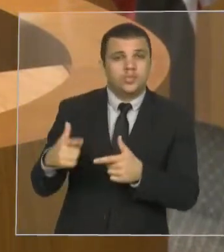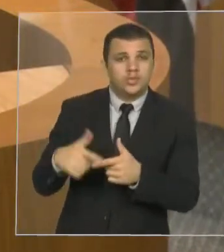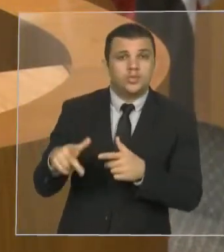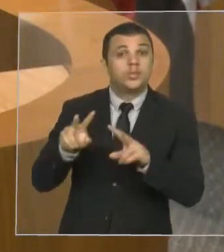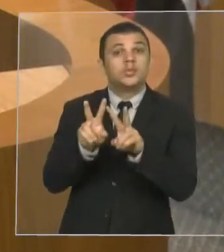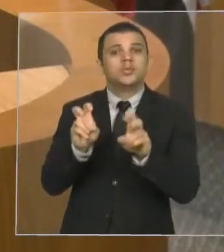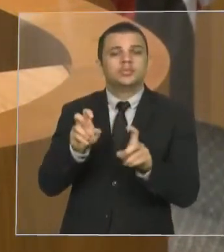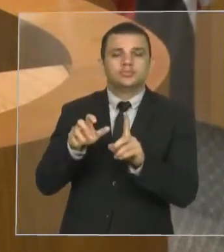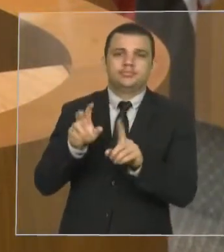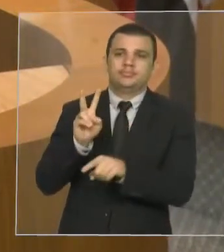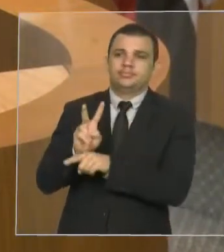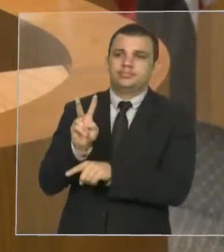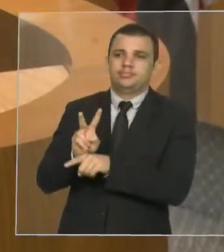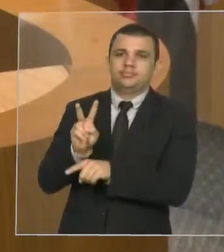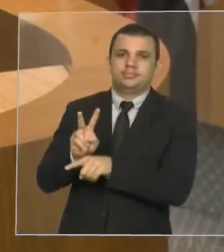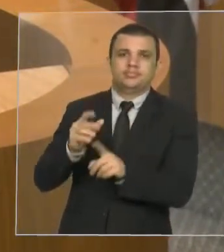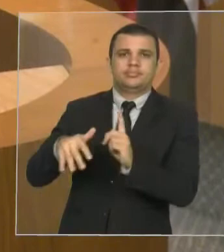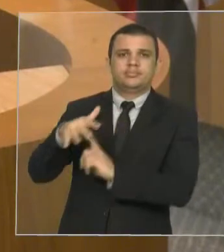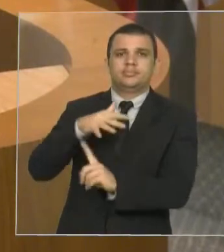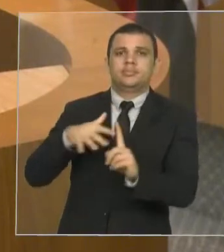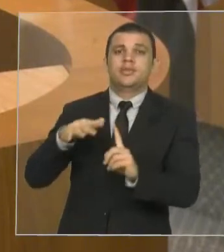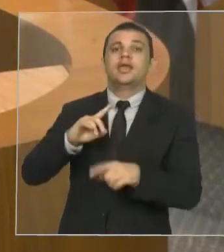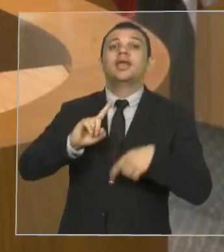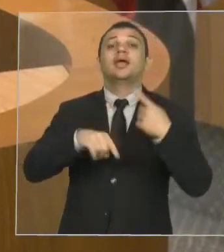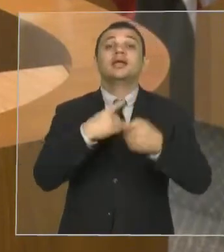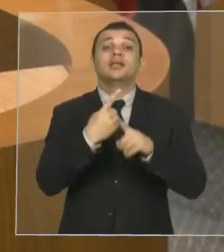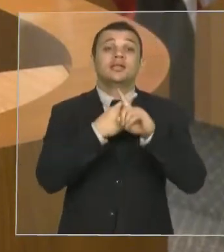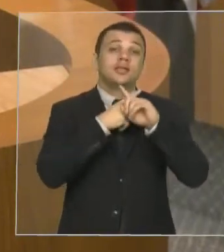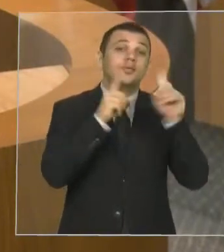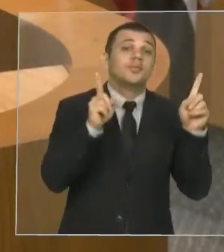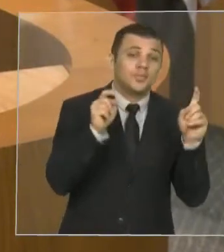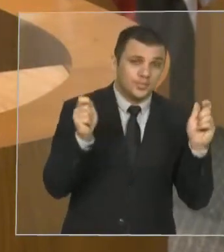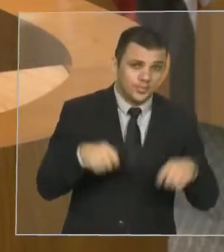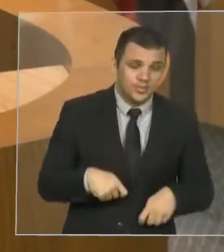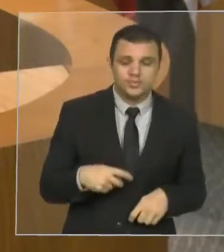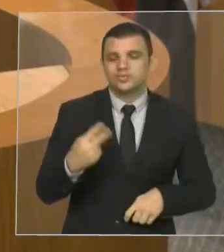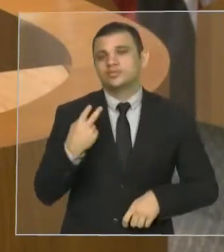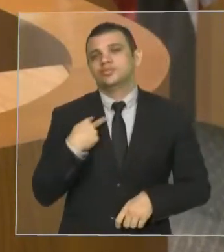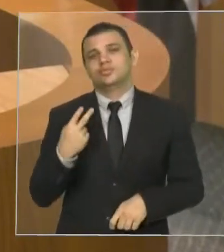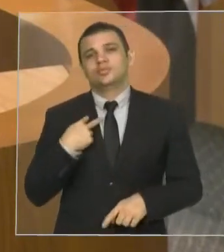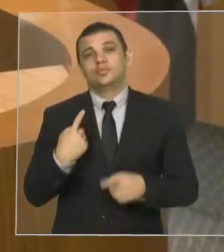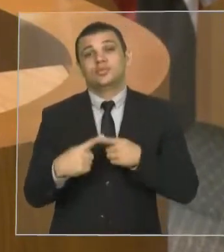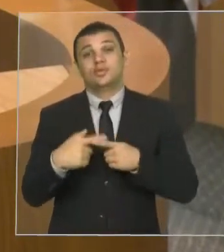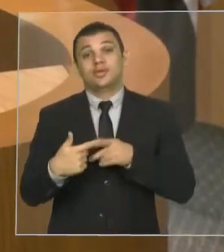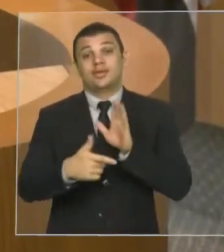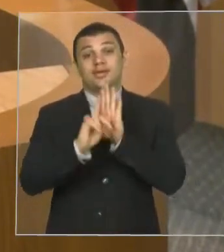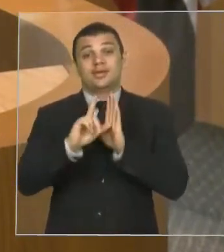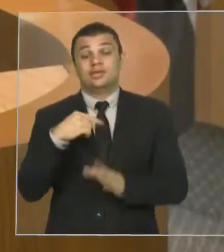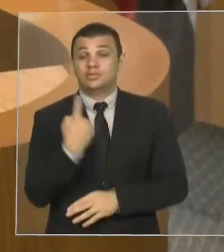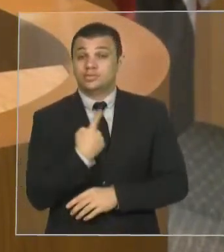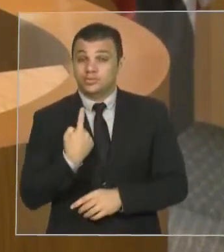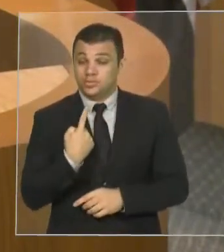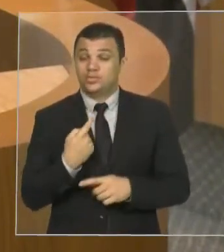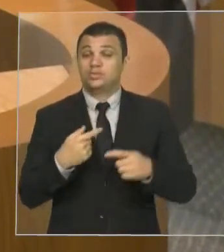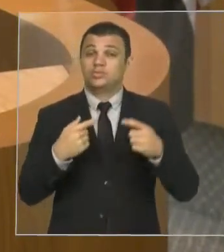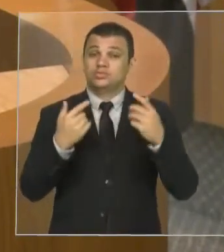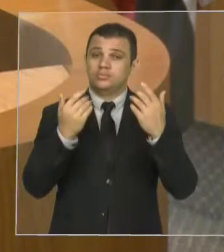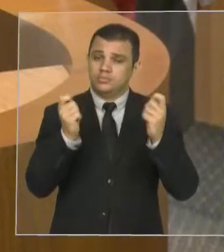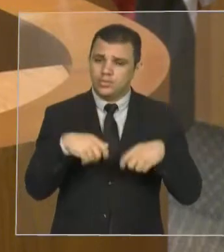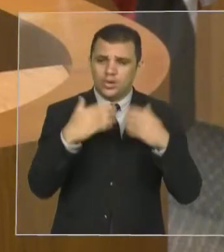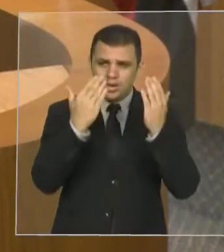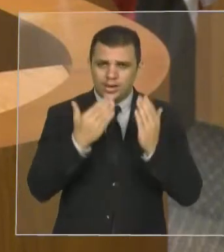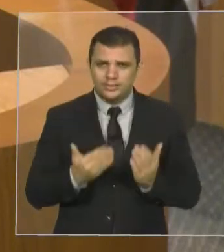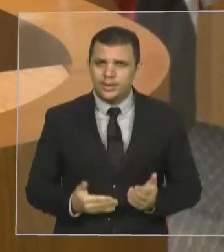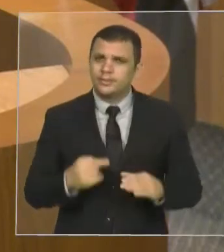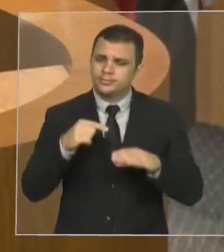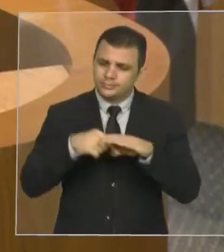vai poder abrir a boca aqui para reclamar lá na frente. Porque nós tivemos a oportunidade de analisar essa questão com profundidade,